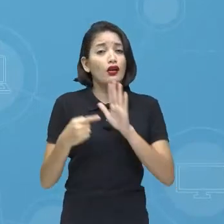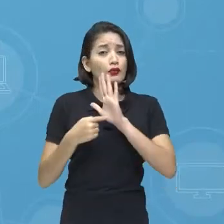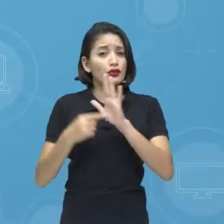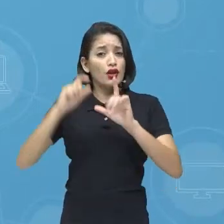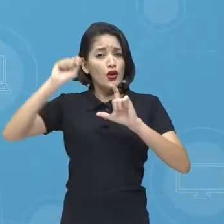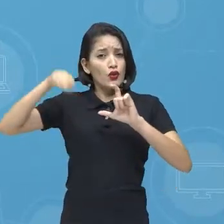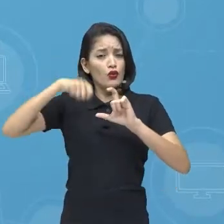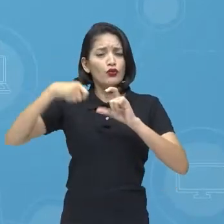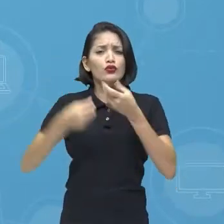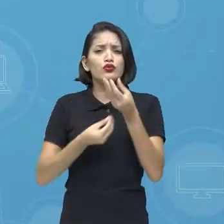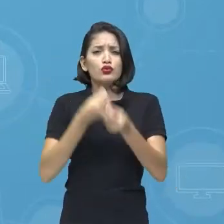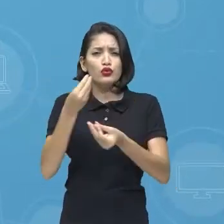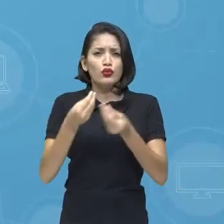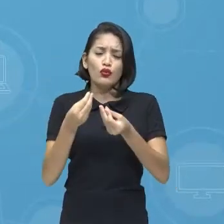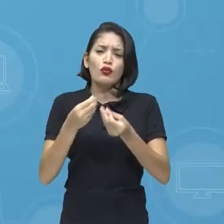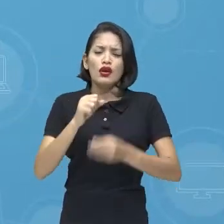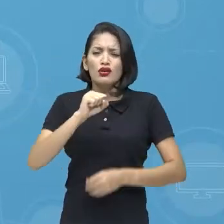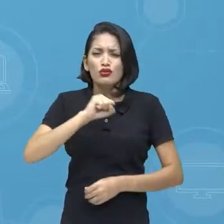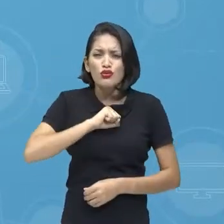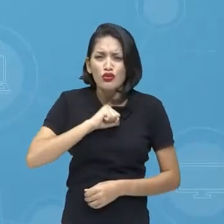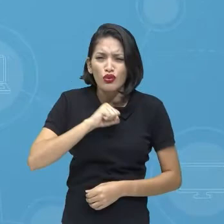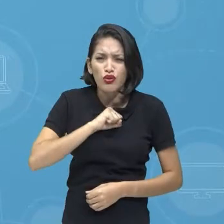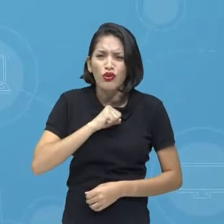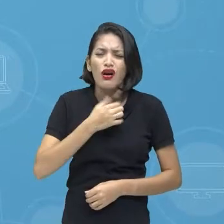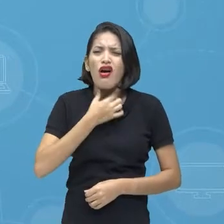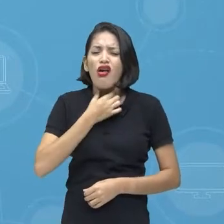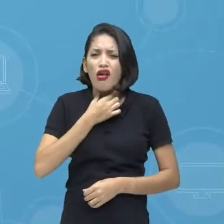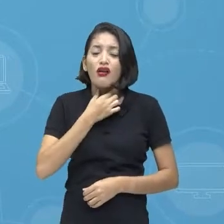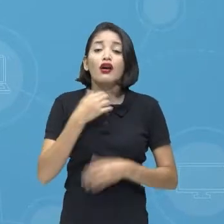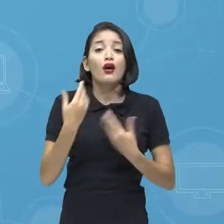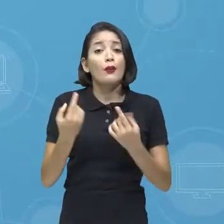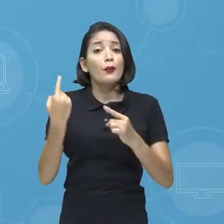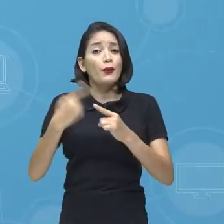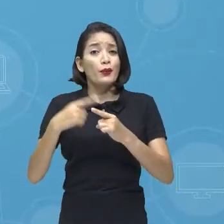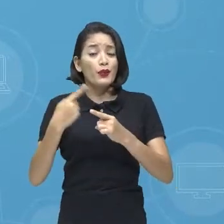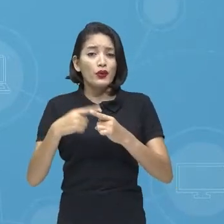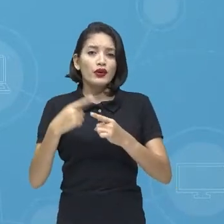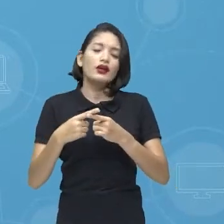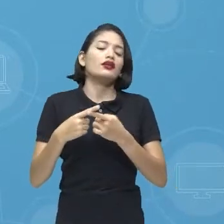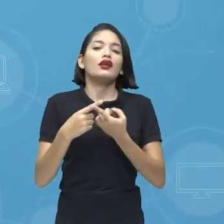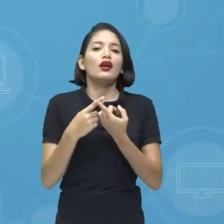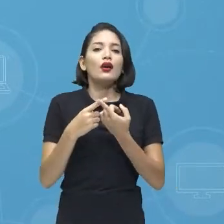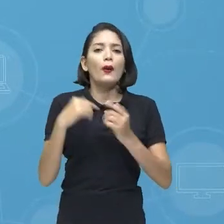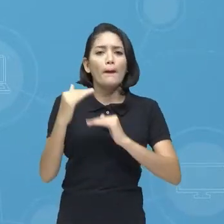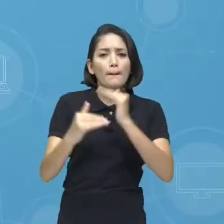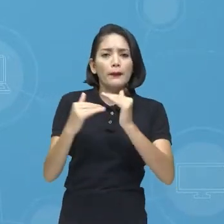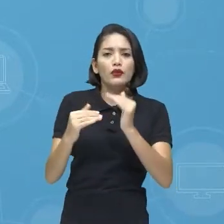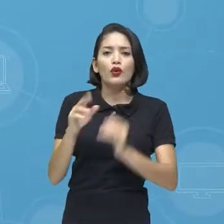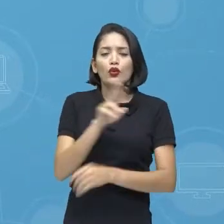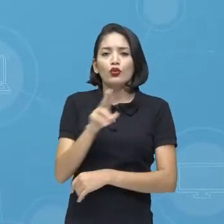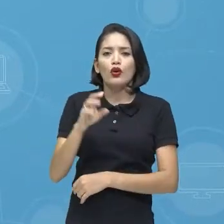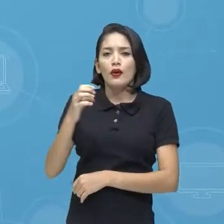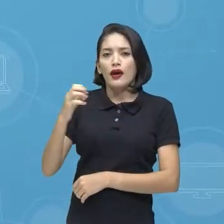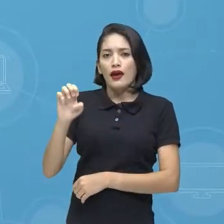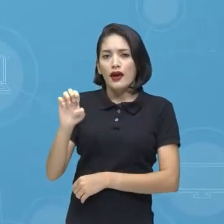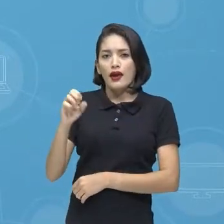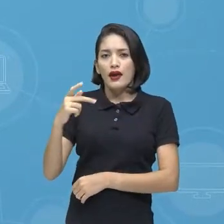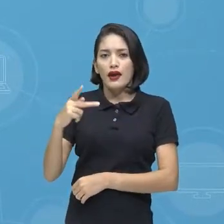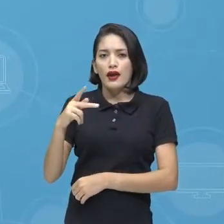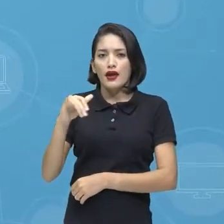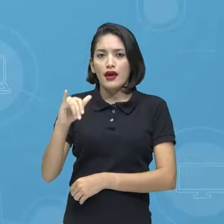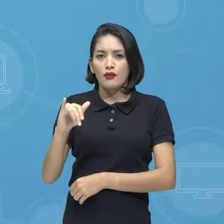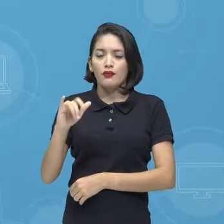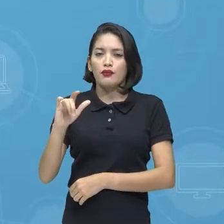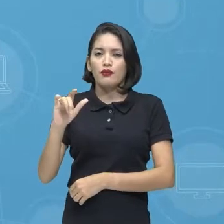vocês que vai falar sobre o engasgo, porque a gente tem uma estrutura, que é chamada de epiglote, que está lá na